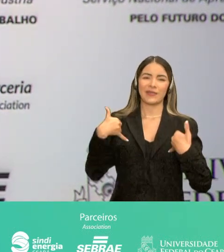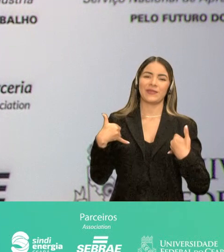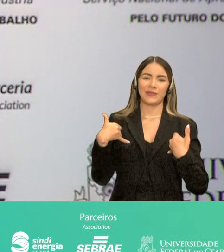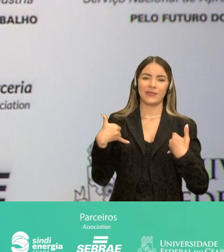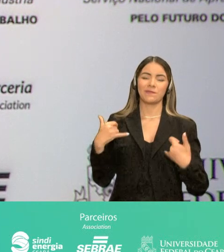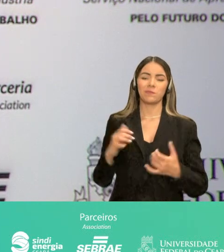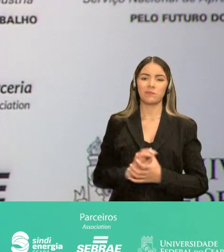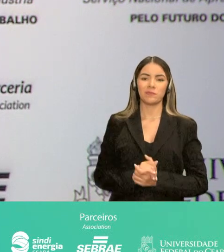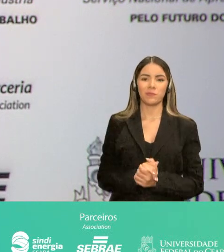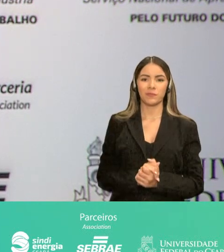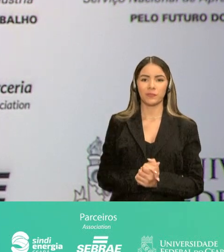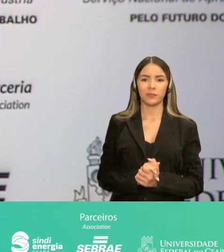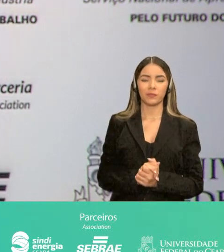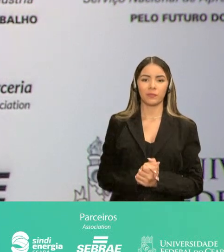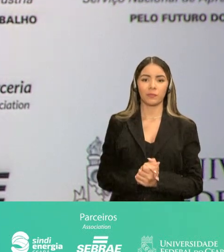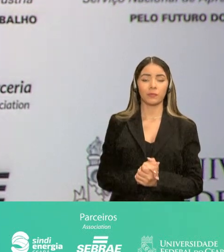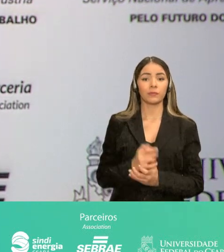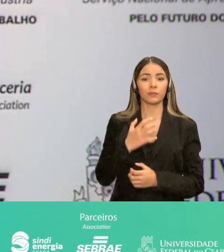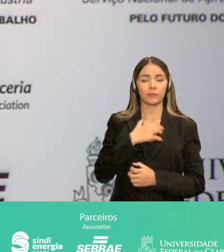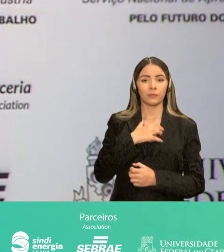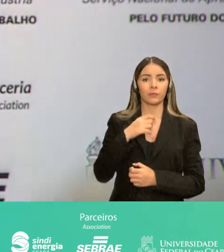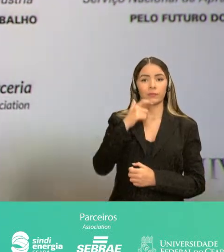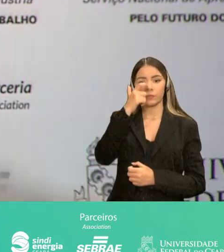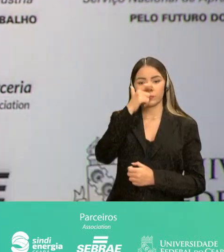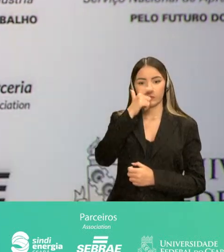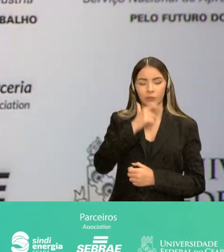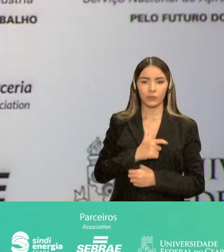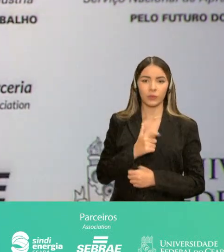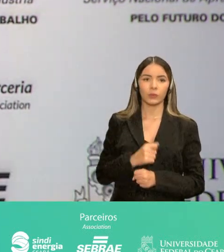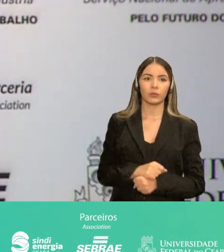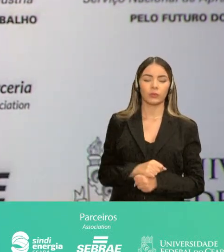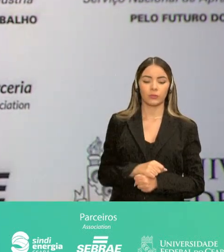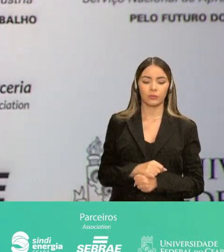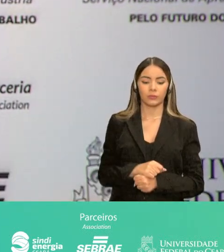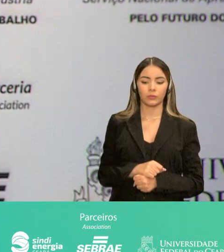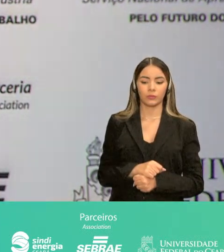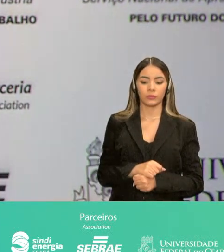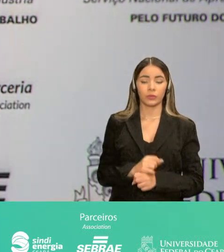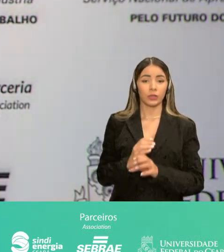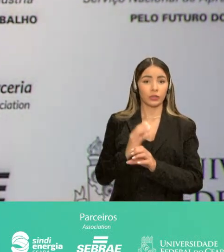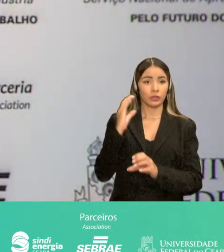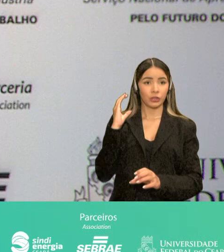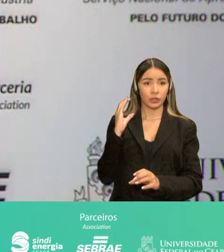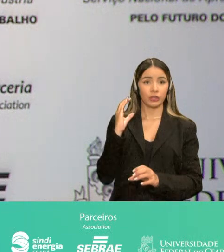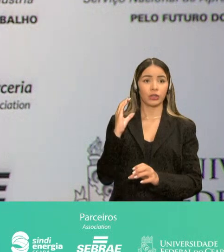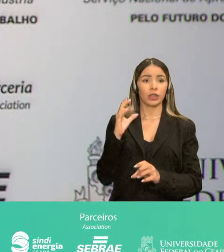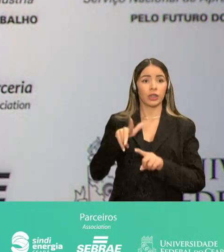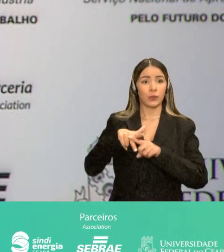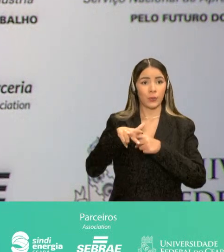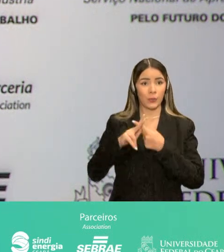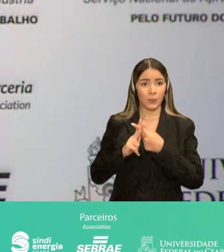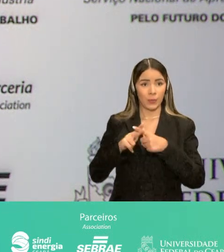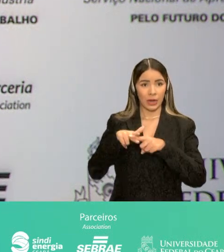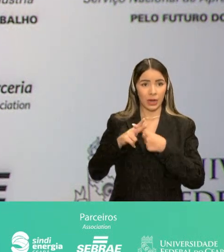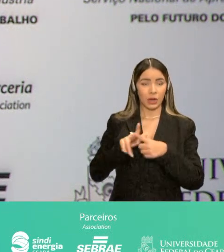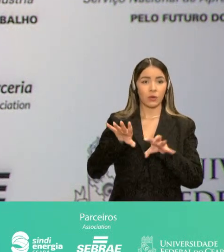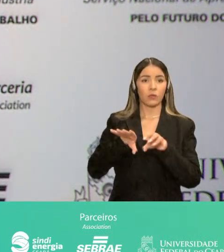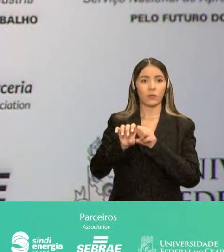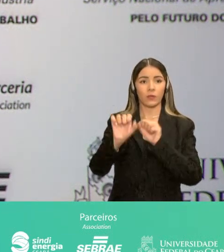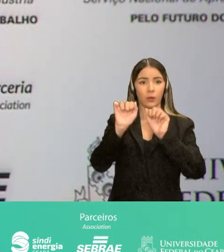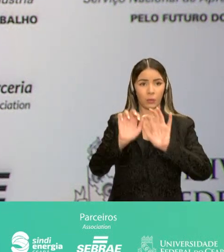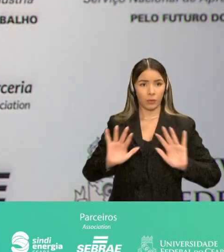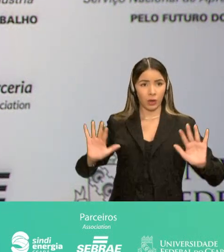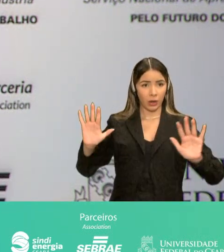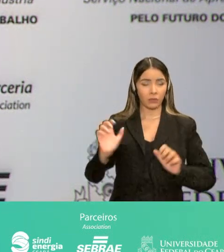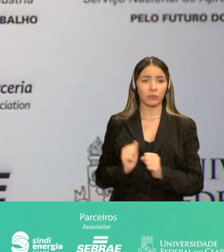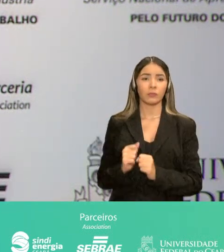our state, Ceará. Sou engenheiro mecânico, I'm a formado mechanical pela engineer, Universidade Federal do Ceará. graduated with Federal Saí daqui em University of Ceará. I 2003,